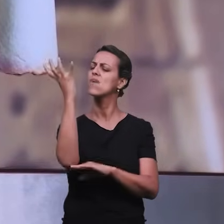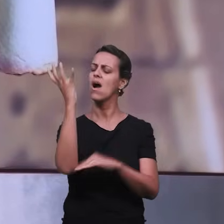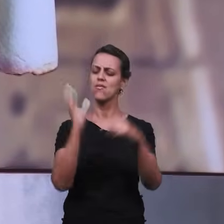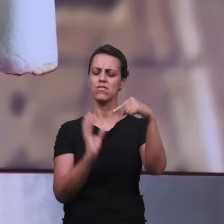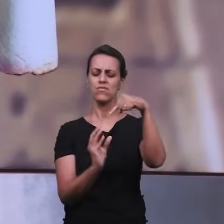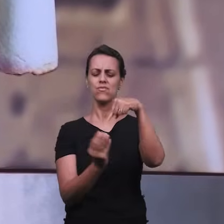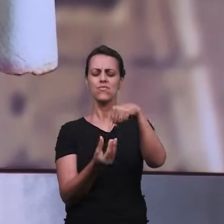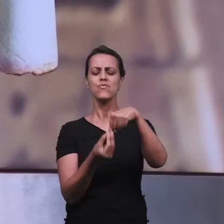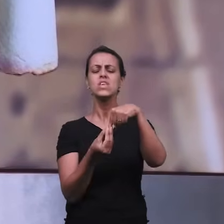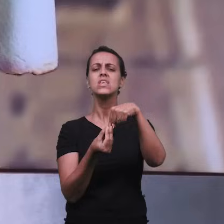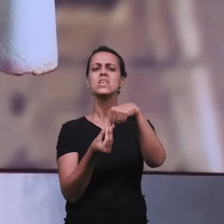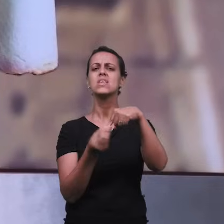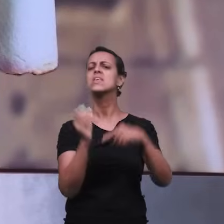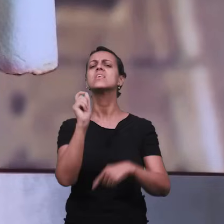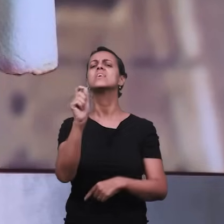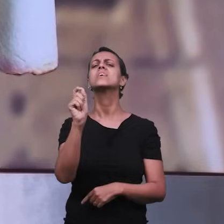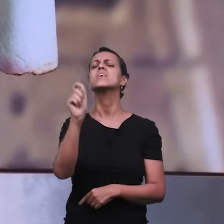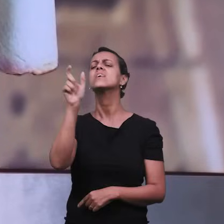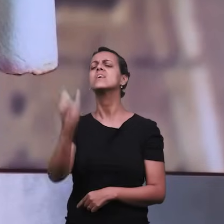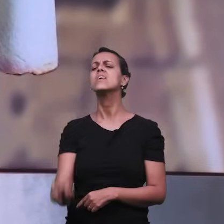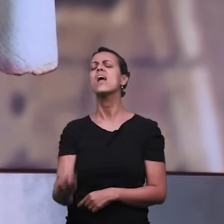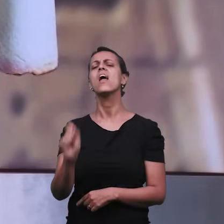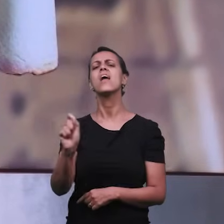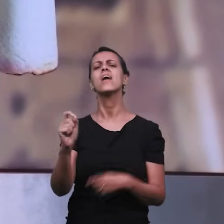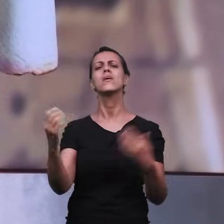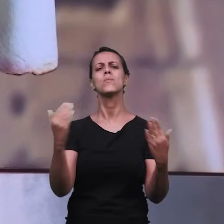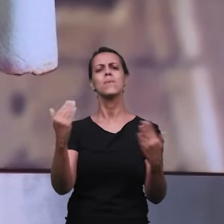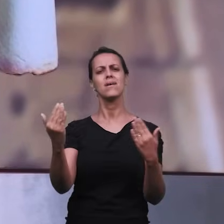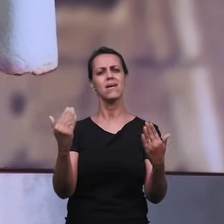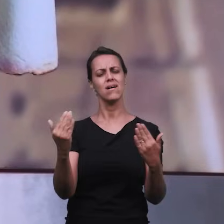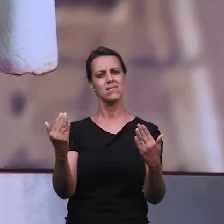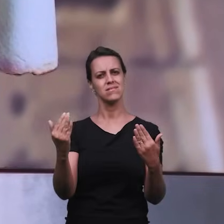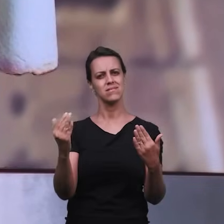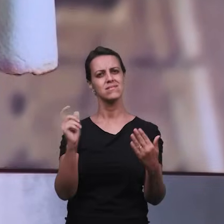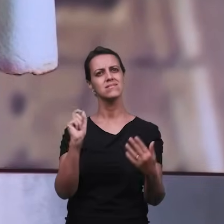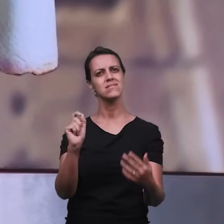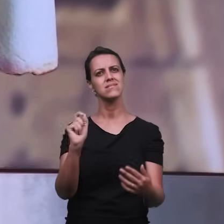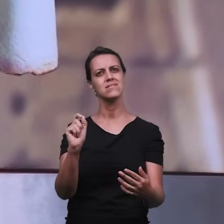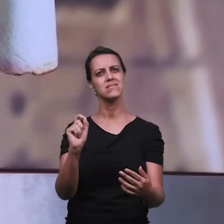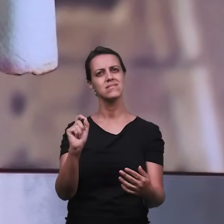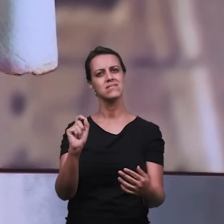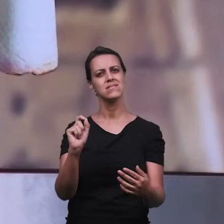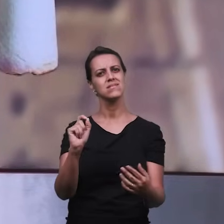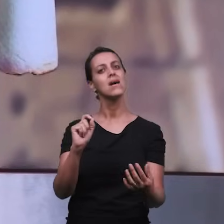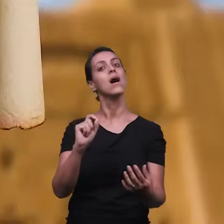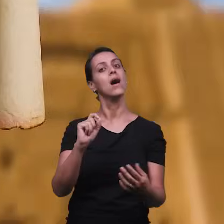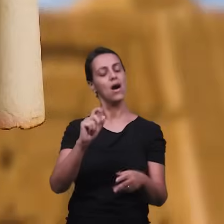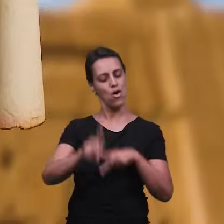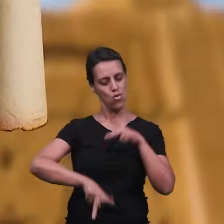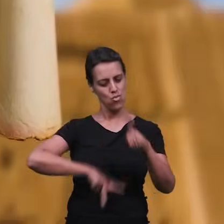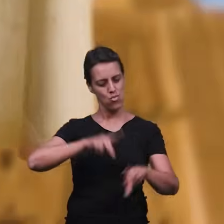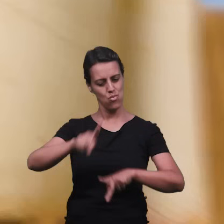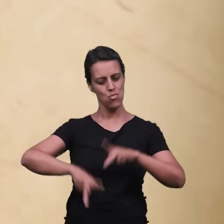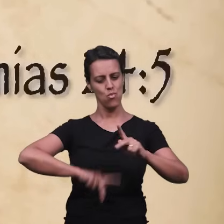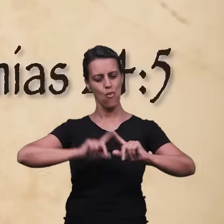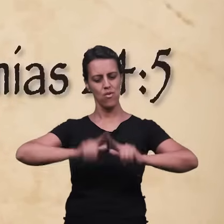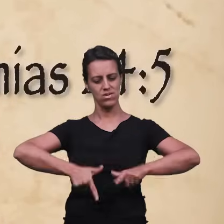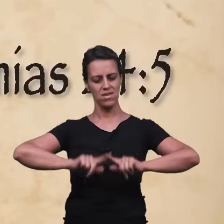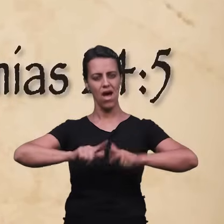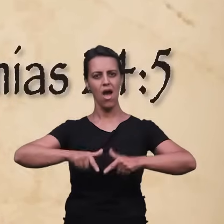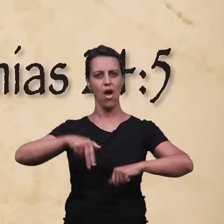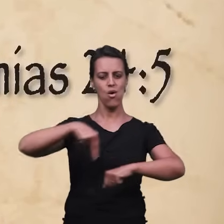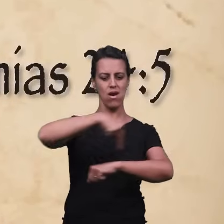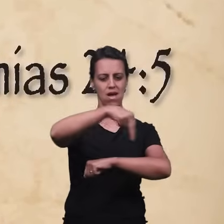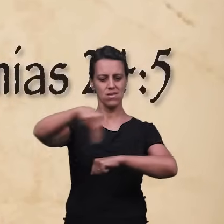que a parábola se refere. A resposta é a nação de Israel. Isso